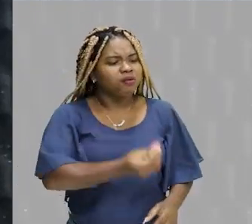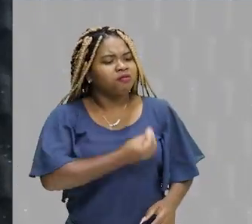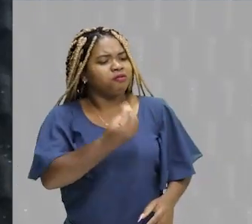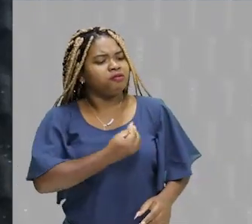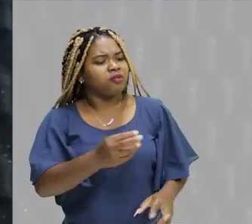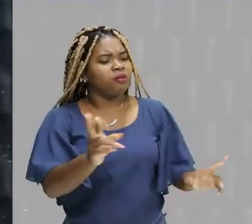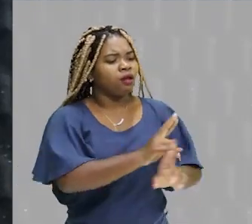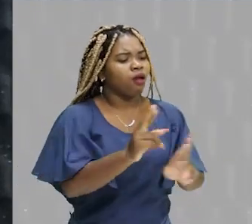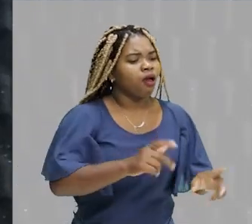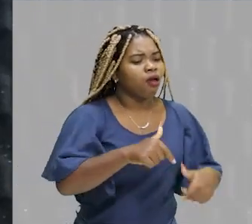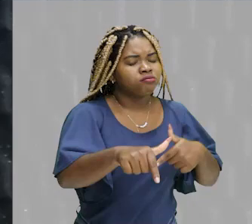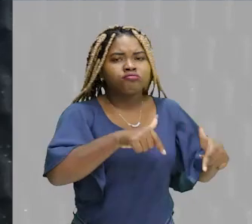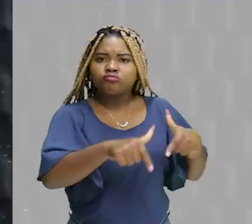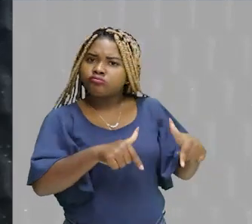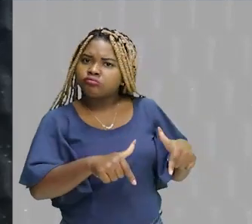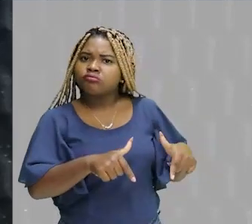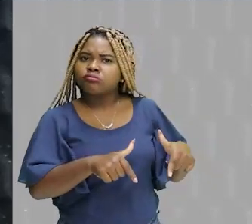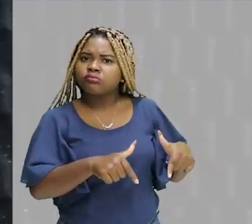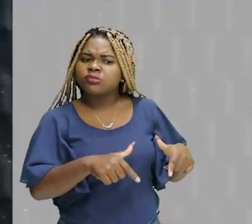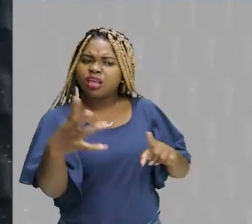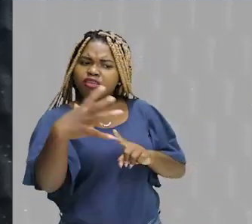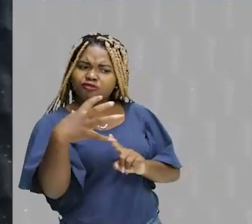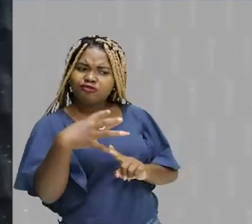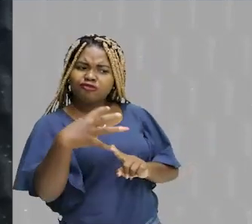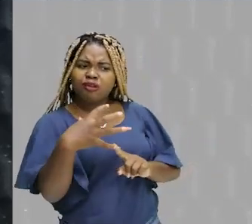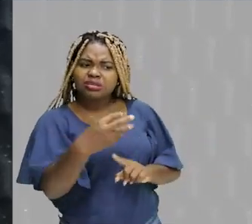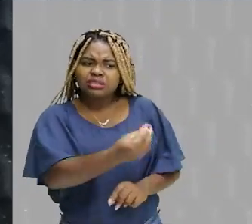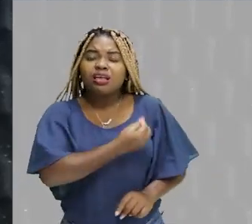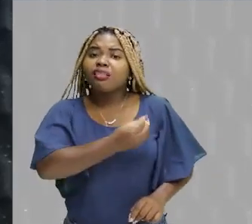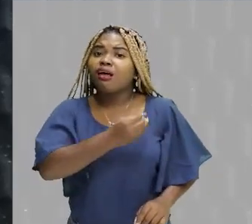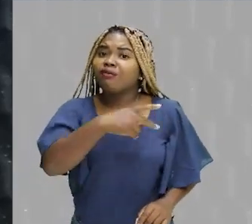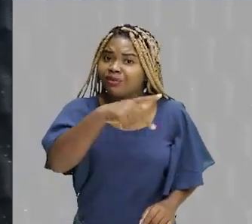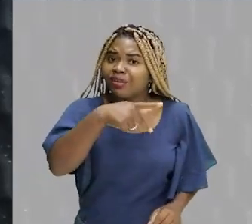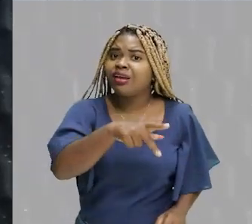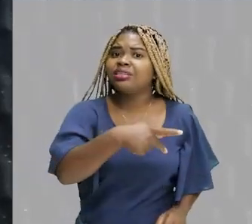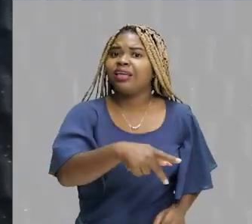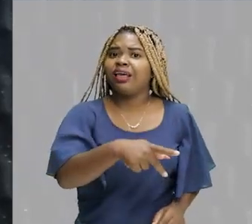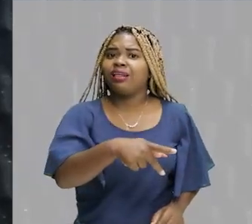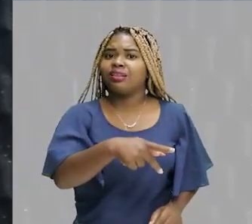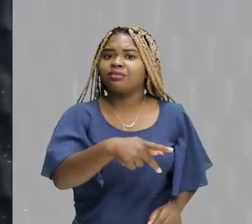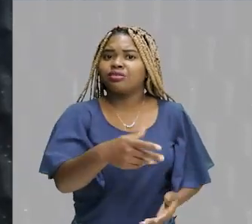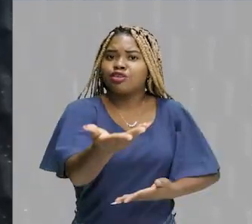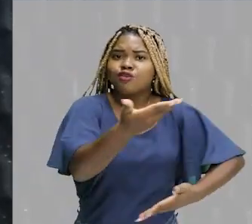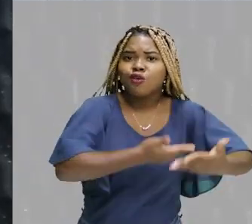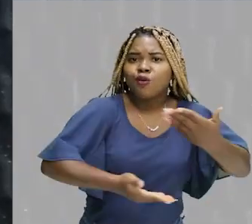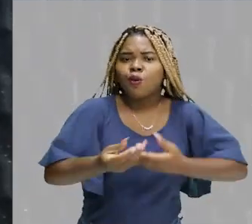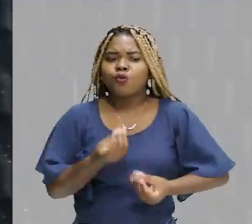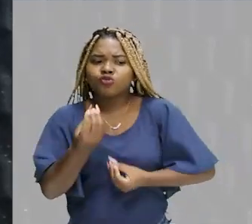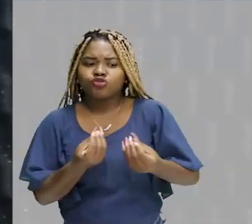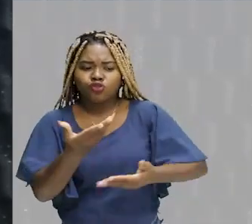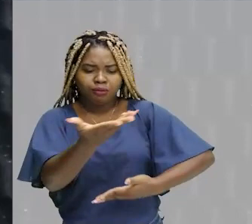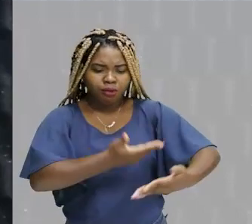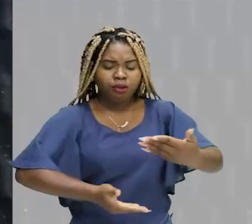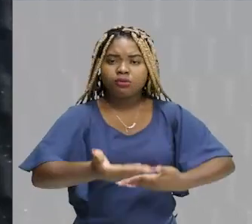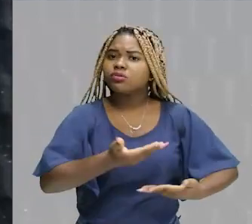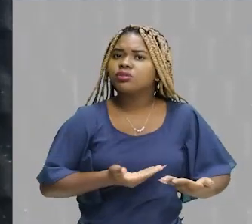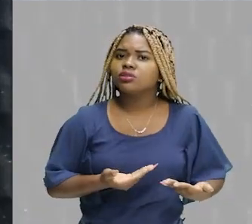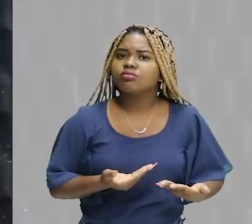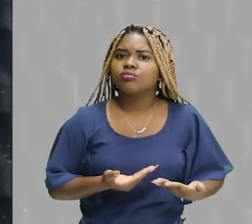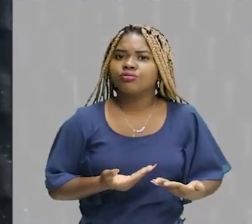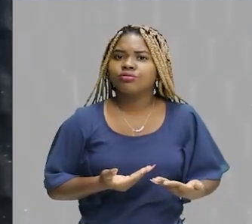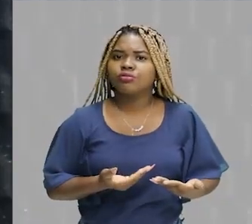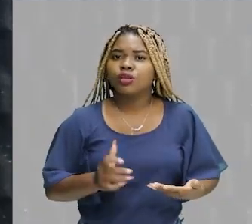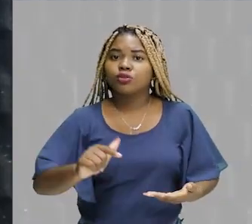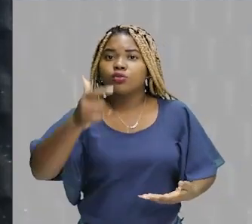e trabalha, se isso influencia na forma como ela interage, como ela se relaciona com as